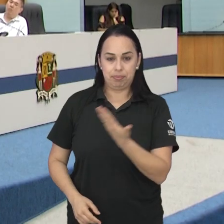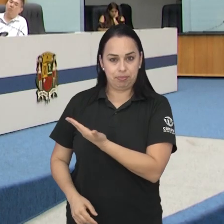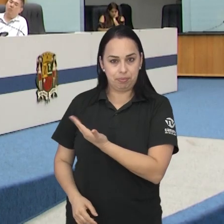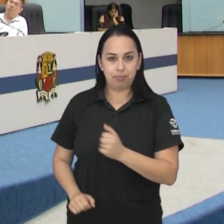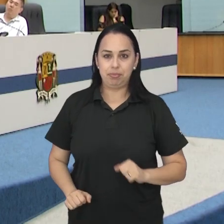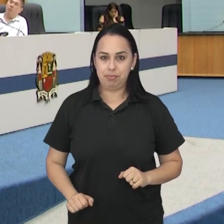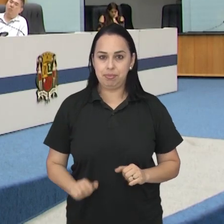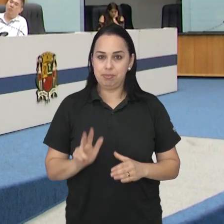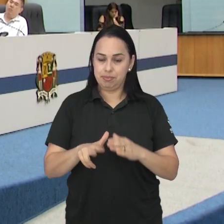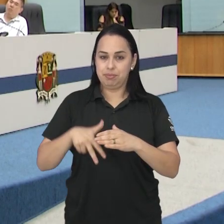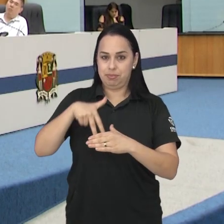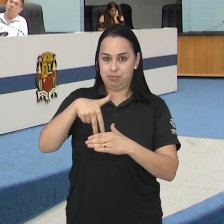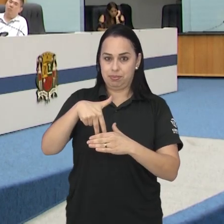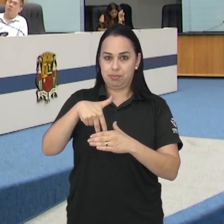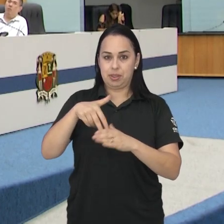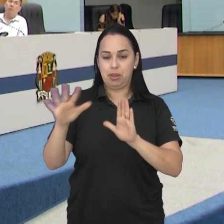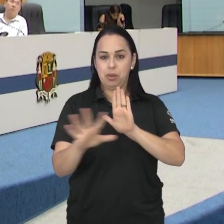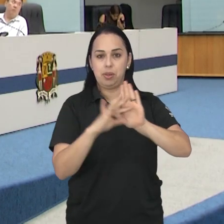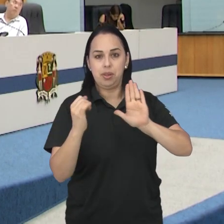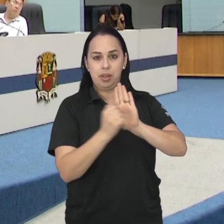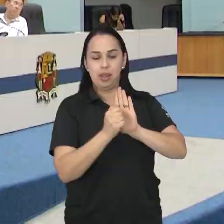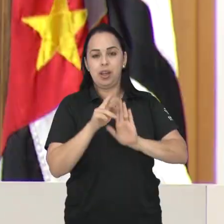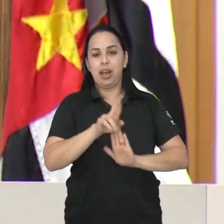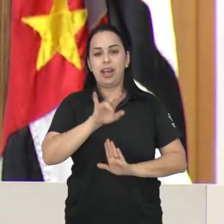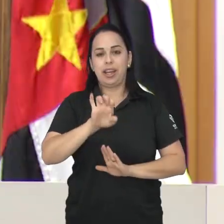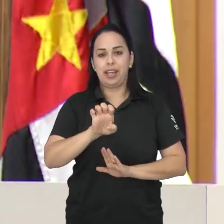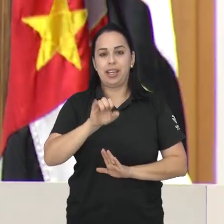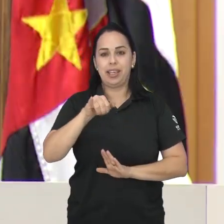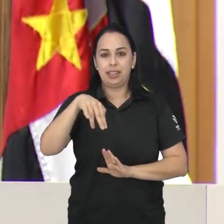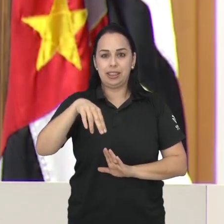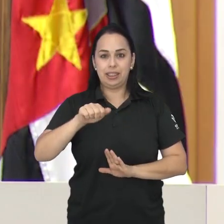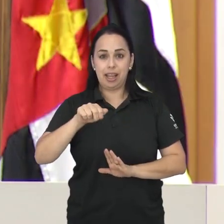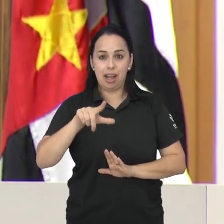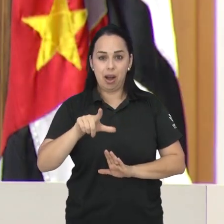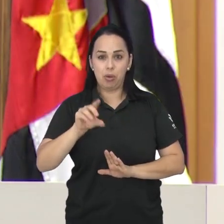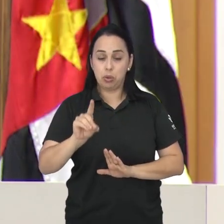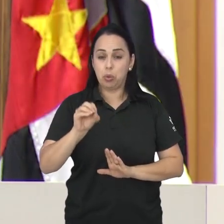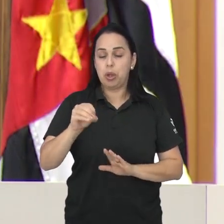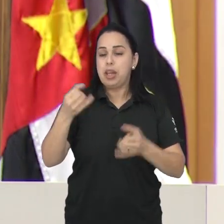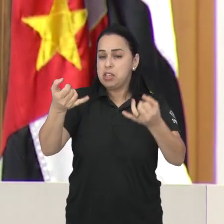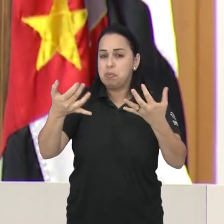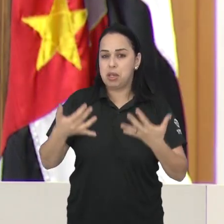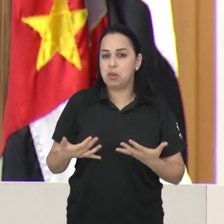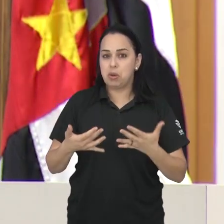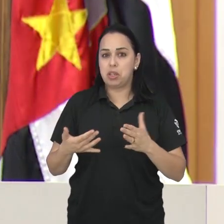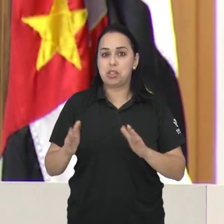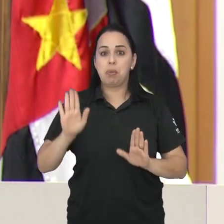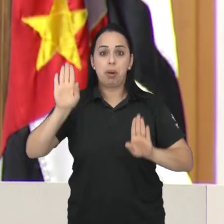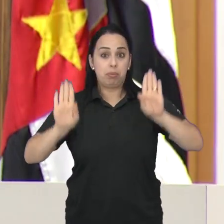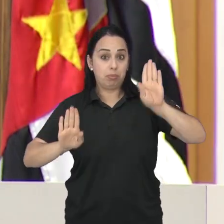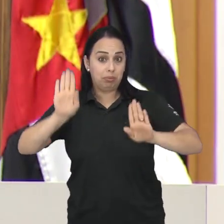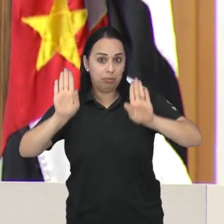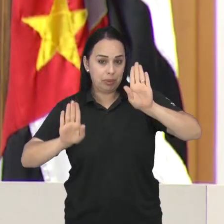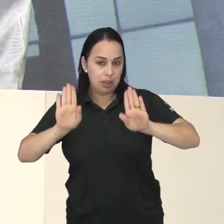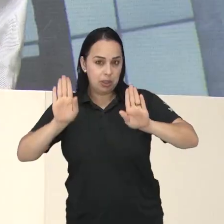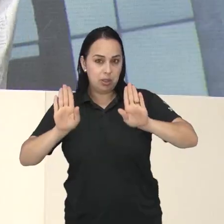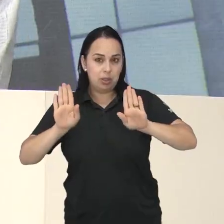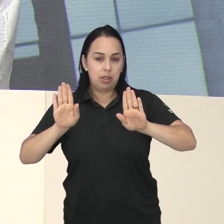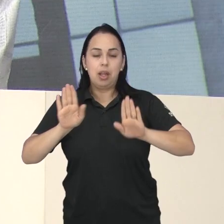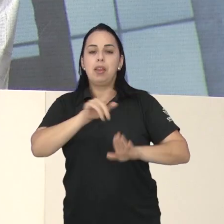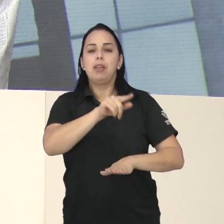A primeira Tribuna Livre do ano teve como inscrito Reinaldo Correia, morador que comentou sobre